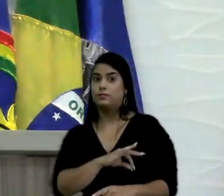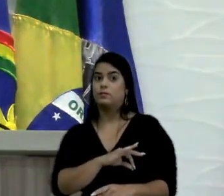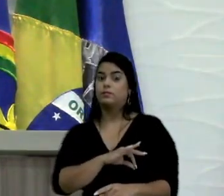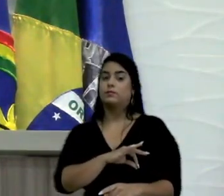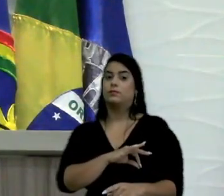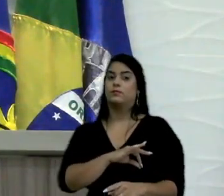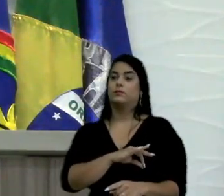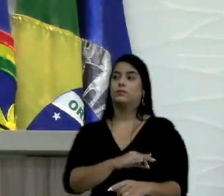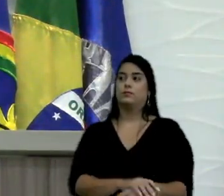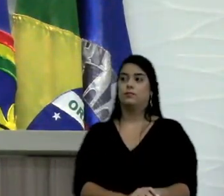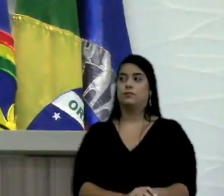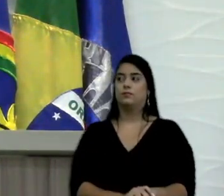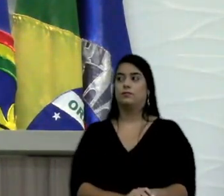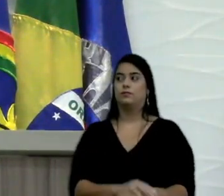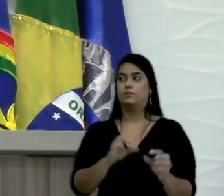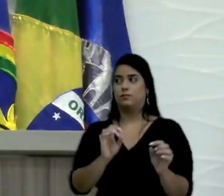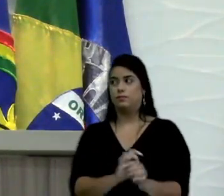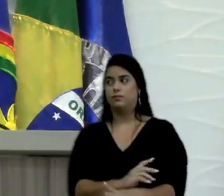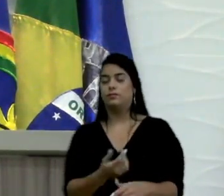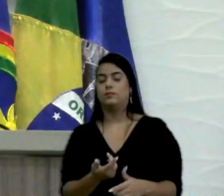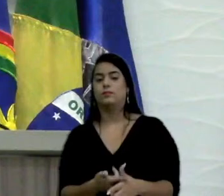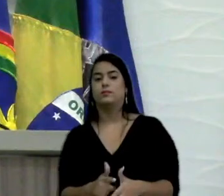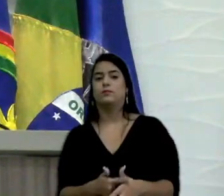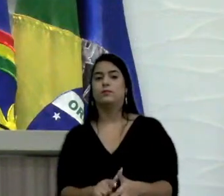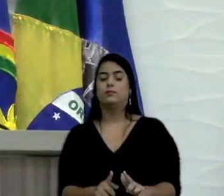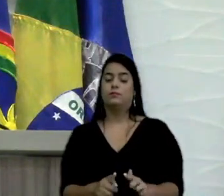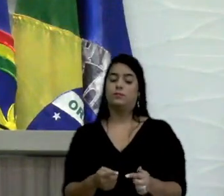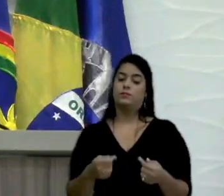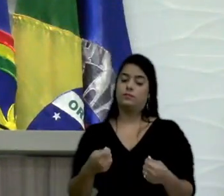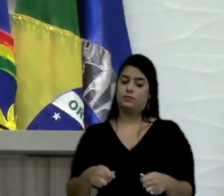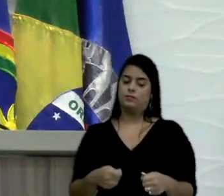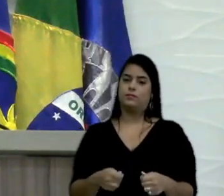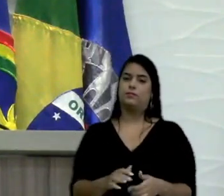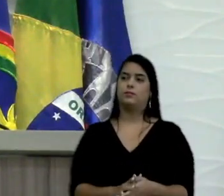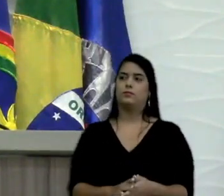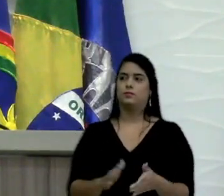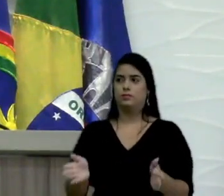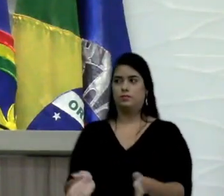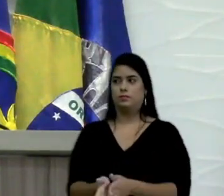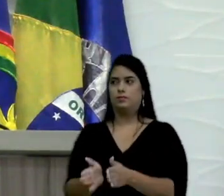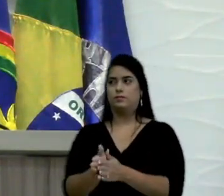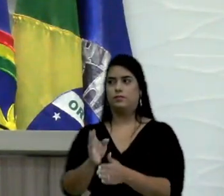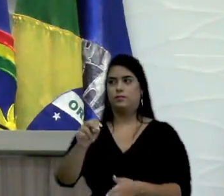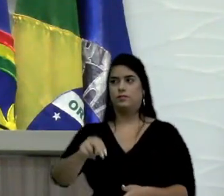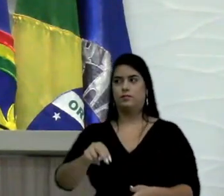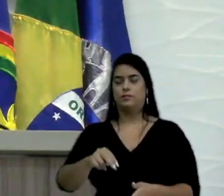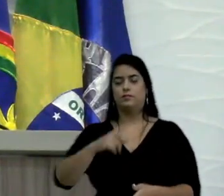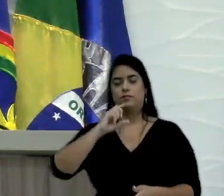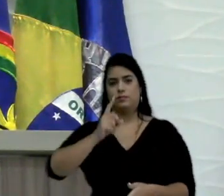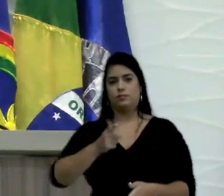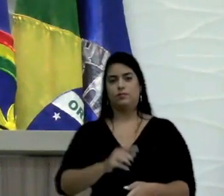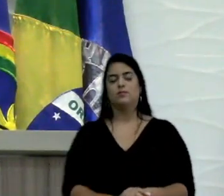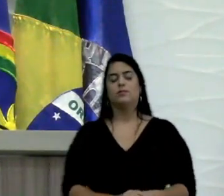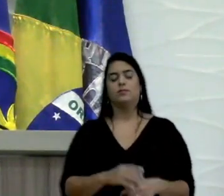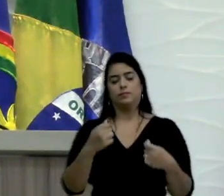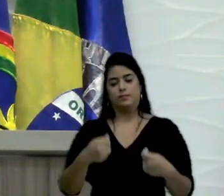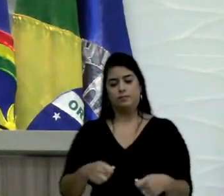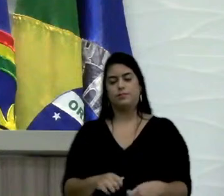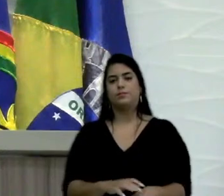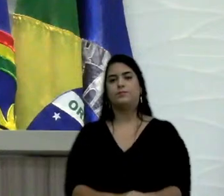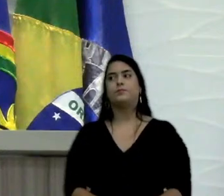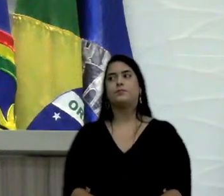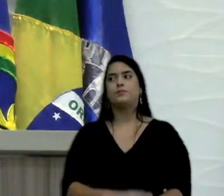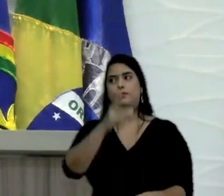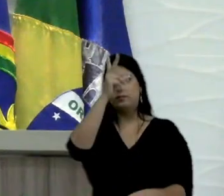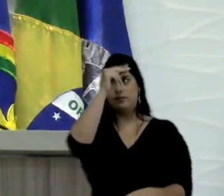ol pega descendo mas tem que ter atitude parabén vi essa indicação aí e a gente tem que fazer isso o prefeito da da